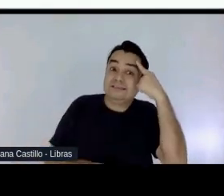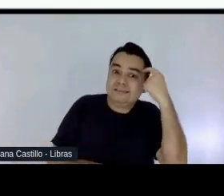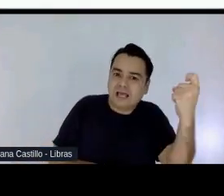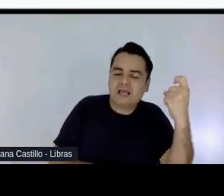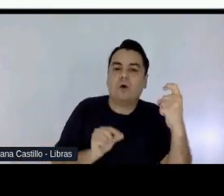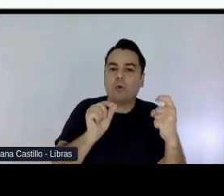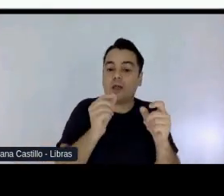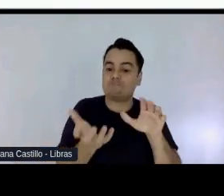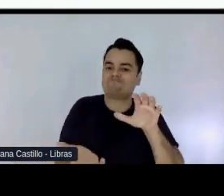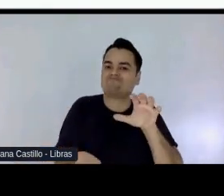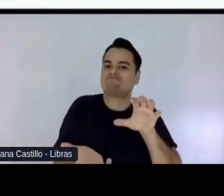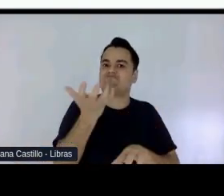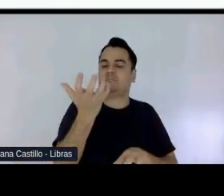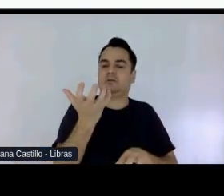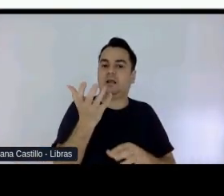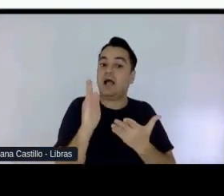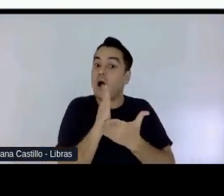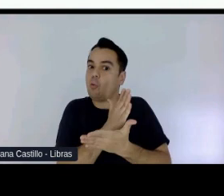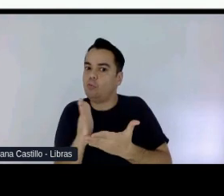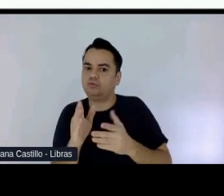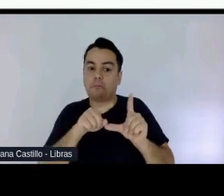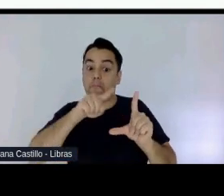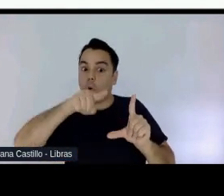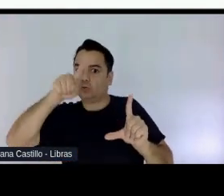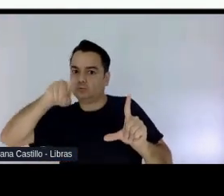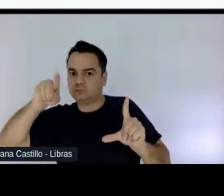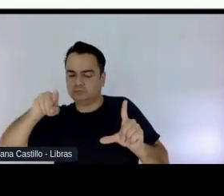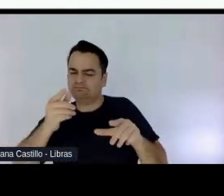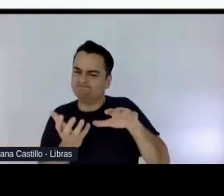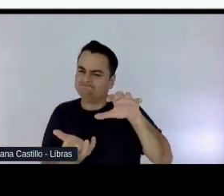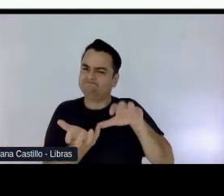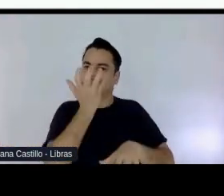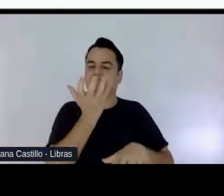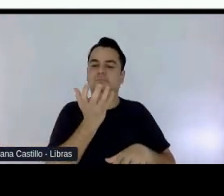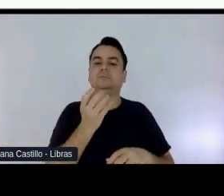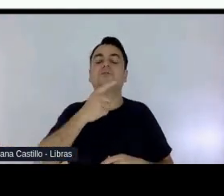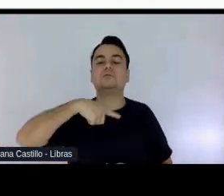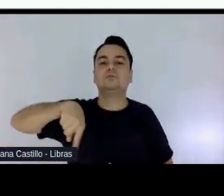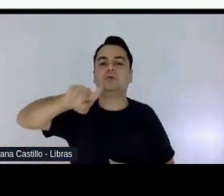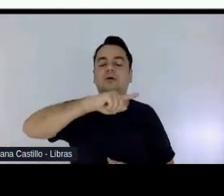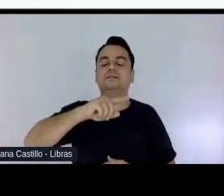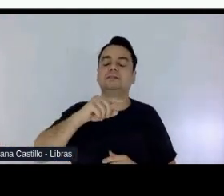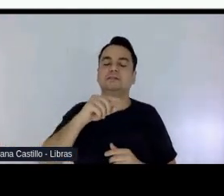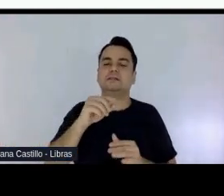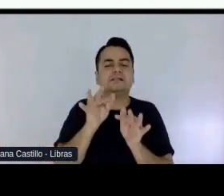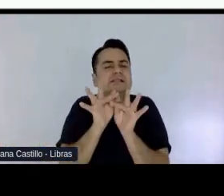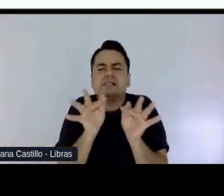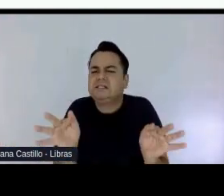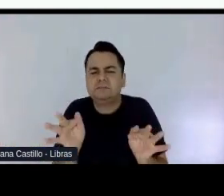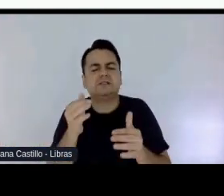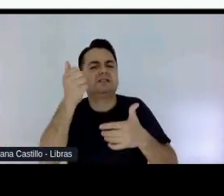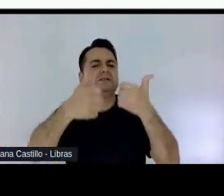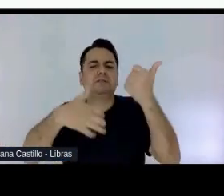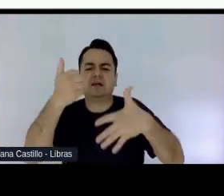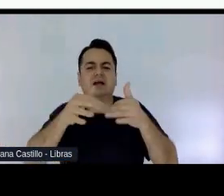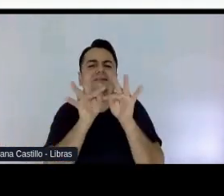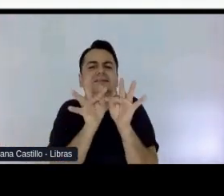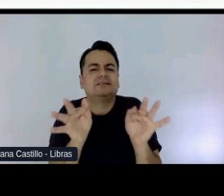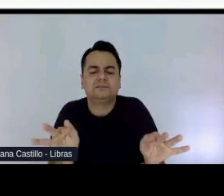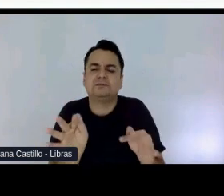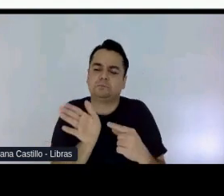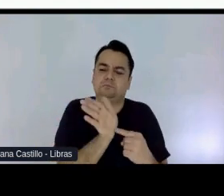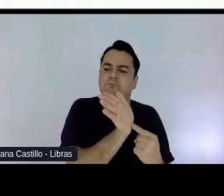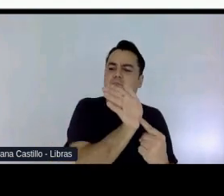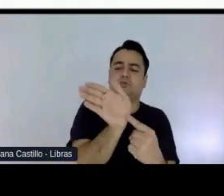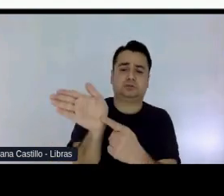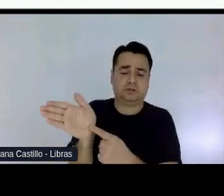é ressaltar alguns itens, né? E trazer isso de uma maneira bem mais simples, né? Então, vai estar bem direto ali, como a gente pode